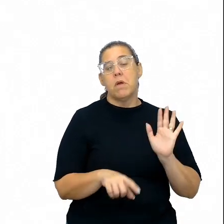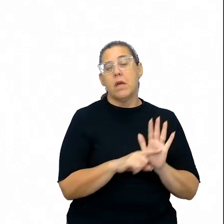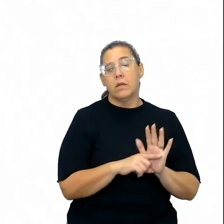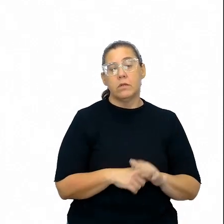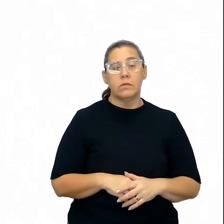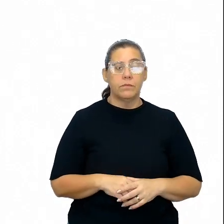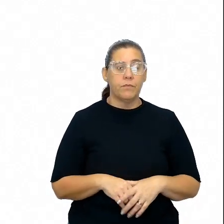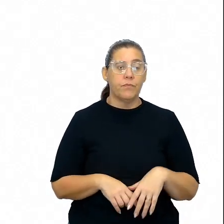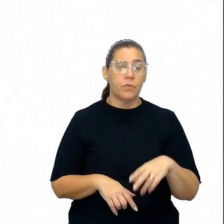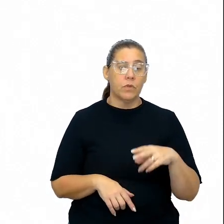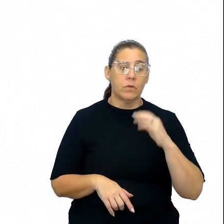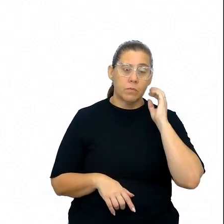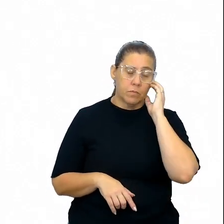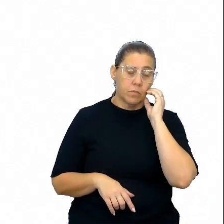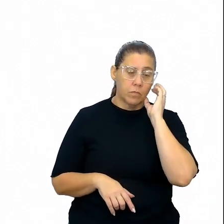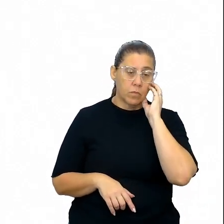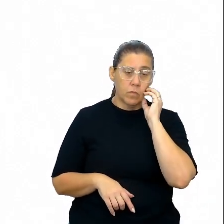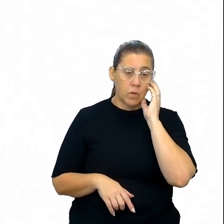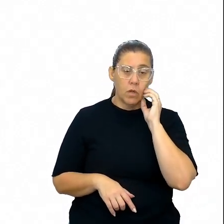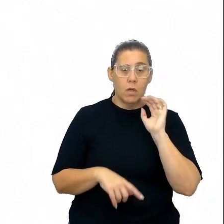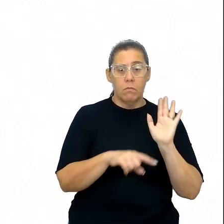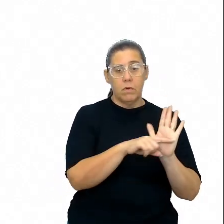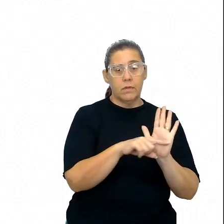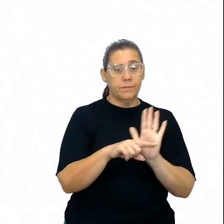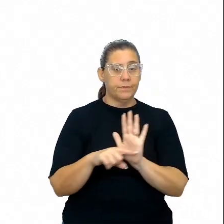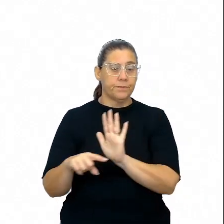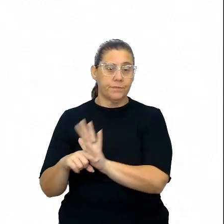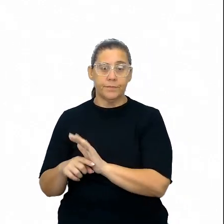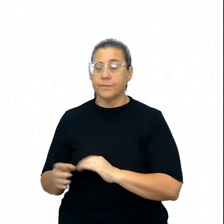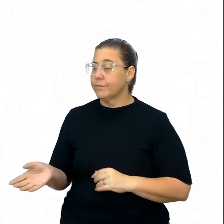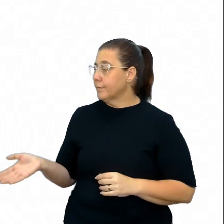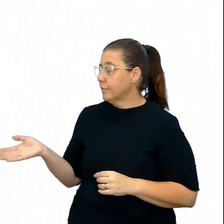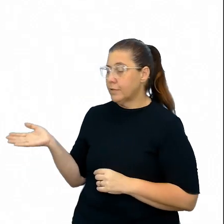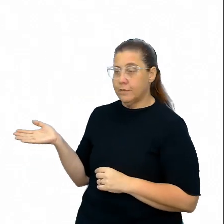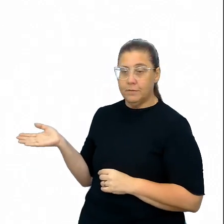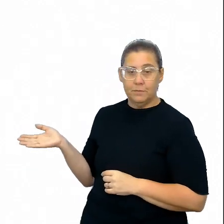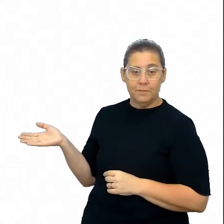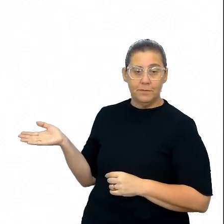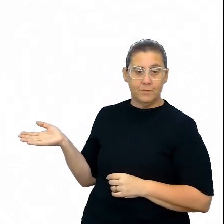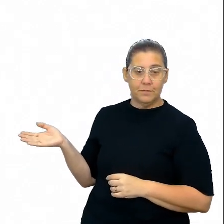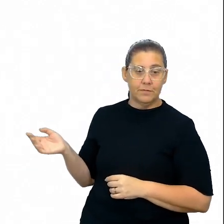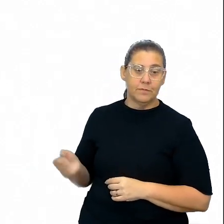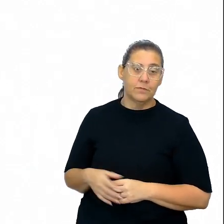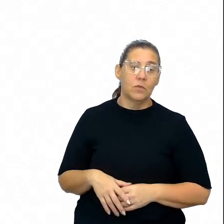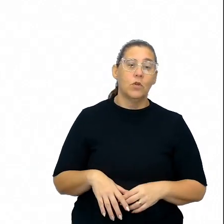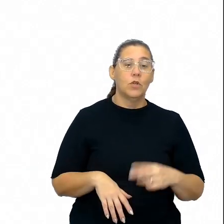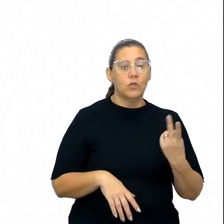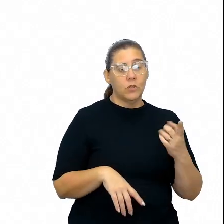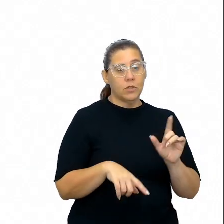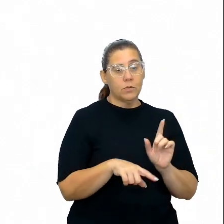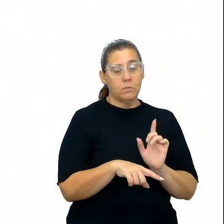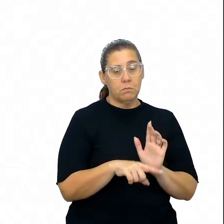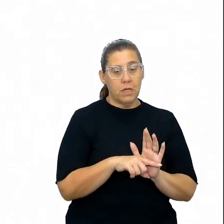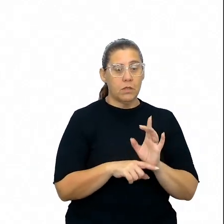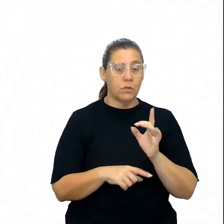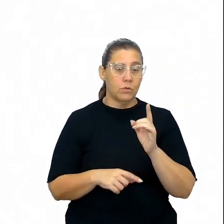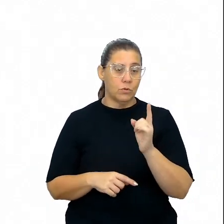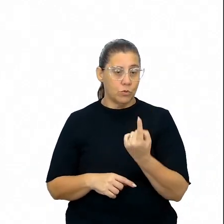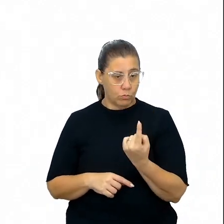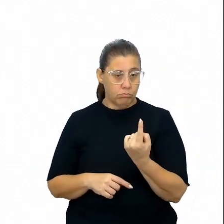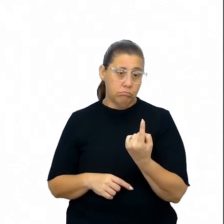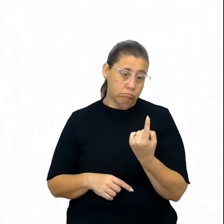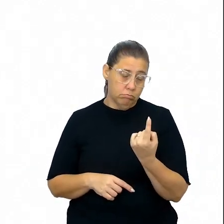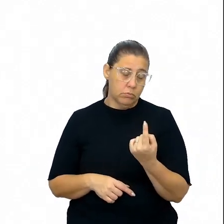quintos menos 1 terço menos 2 nonos. Legal. 2 menos 1 dá